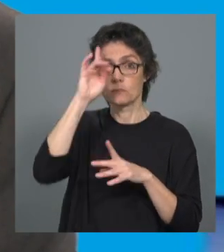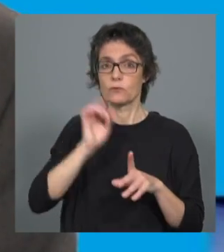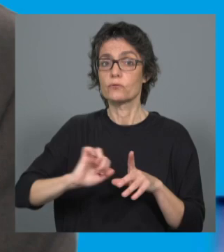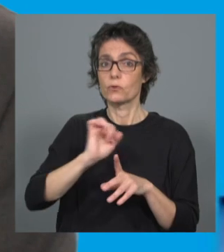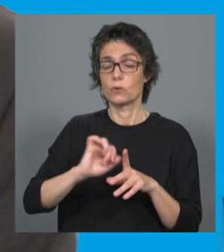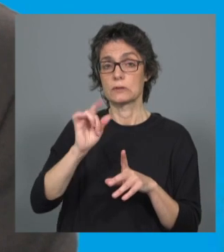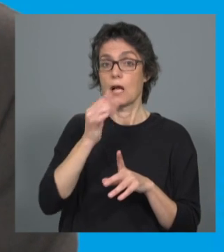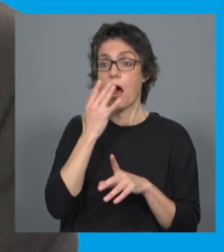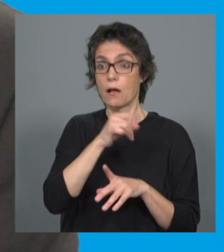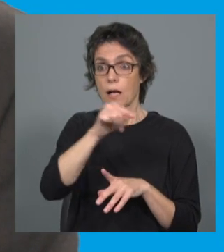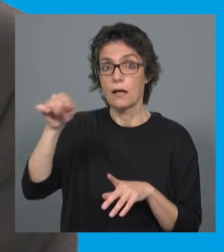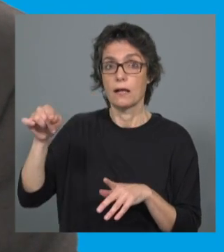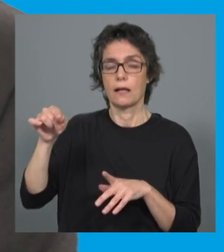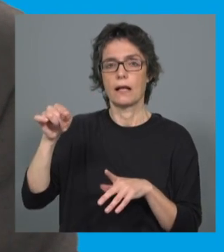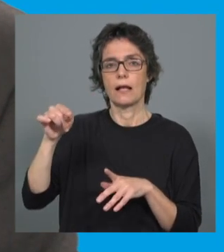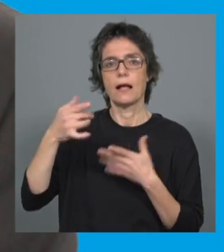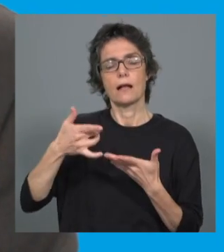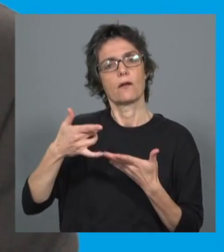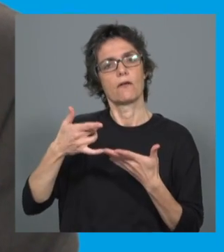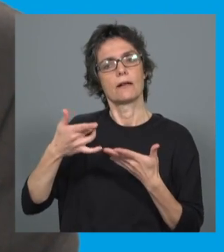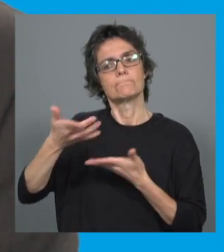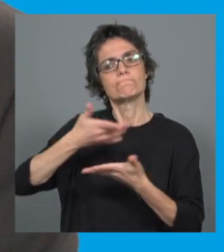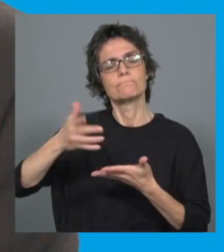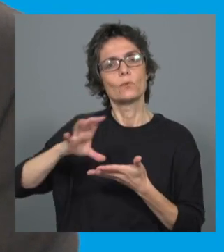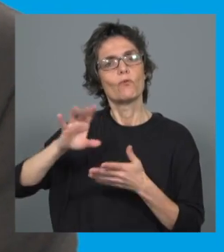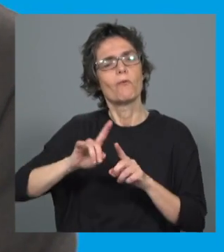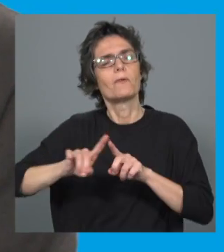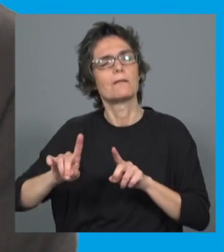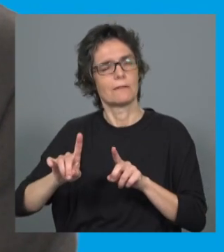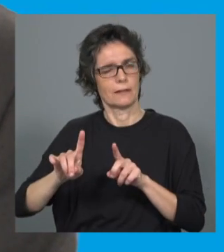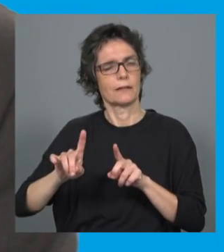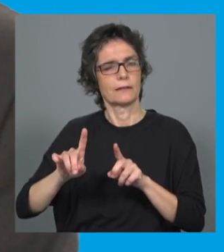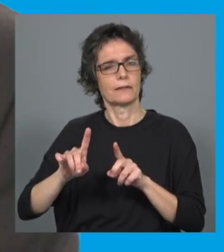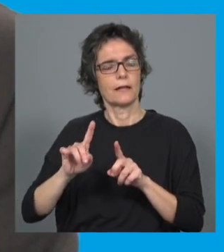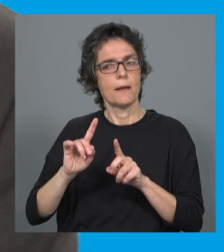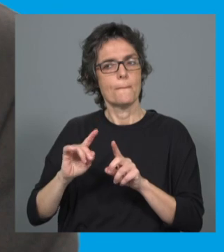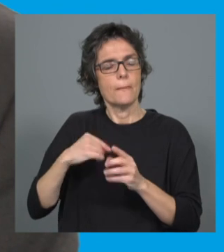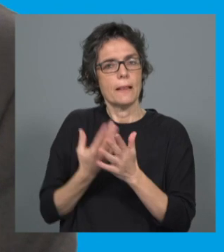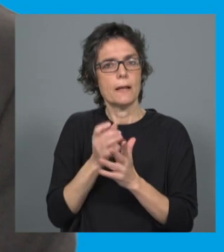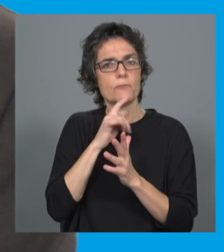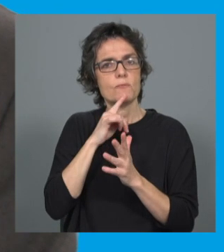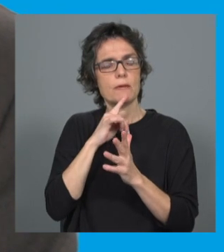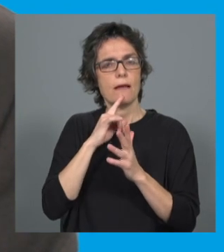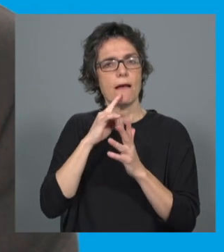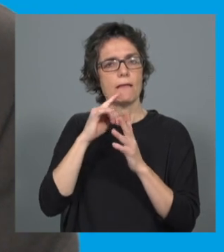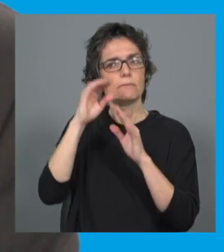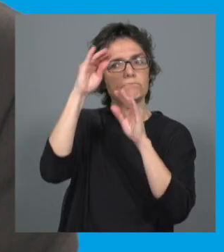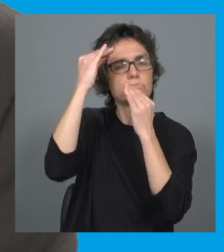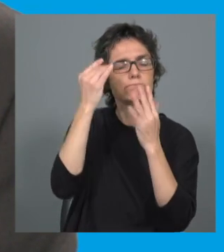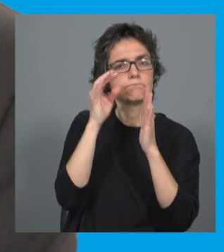formas distintas de realizarem aquilo que é a verdadeira missão da Educação Moral e Religiosa Católica na